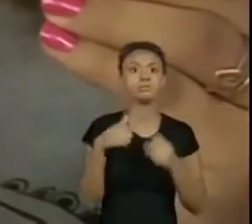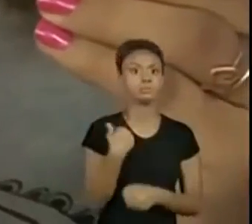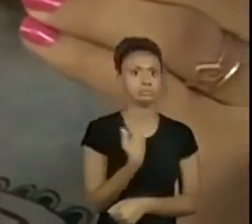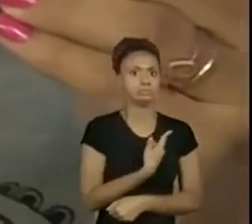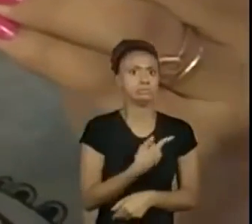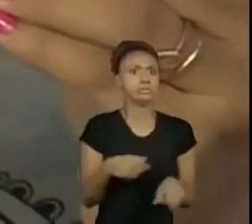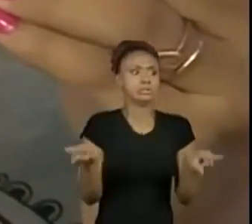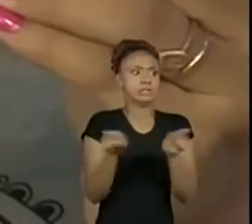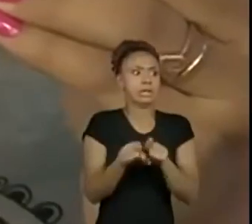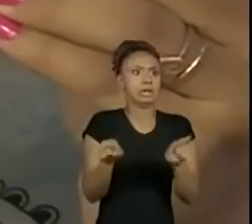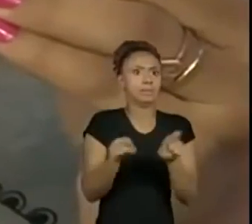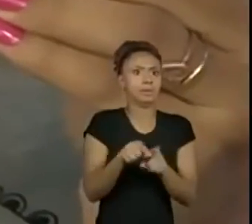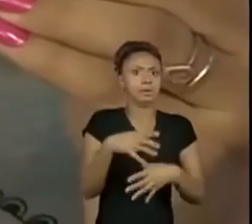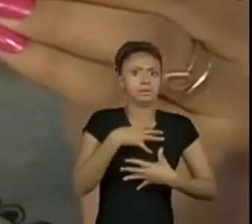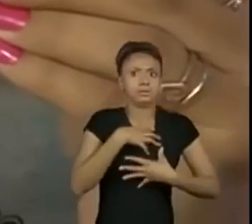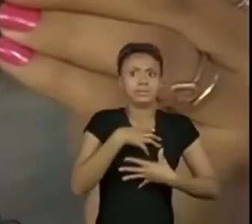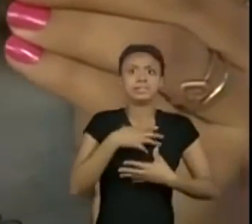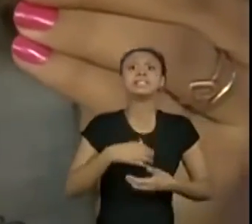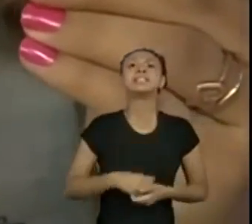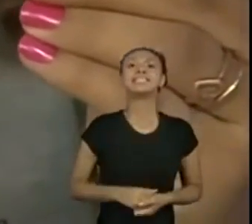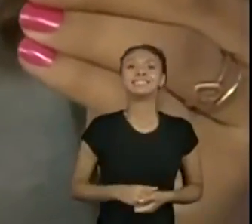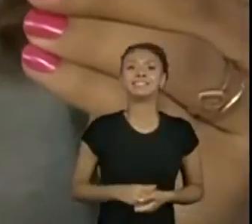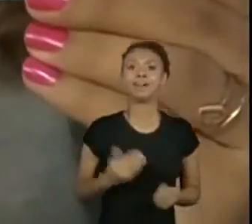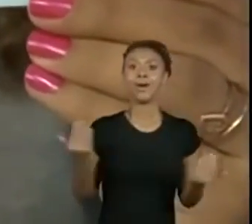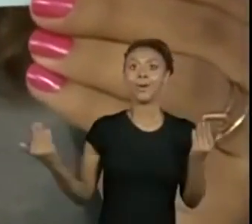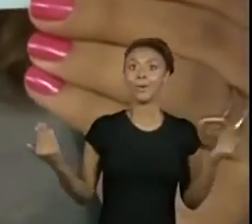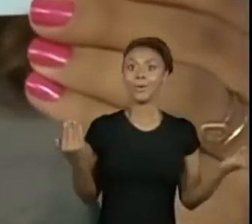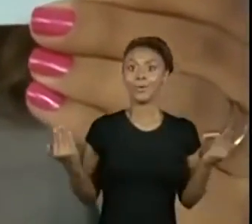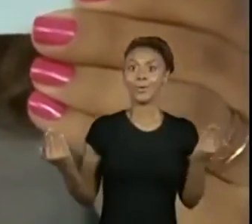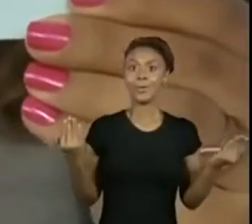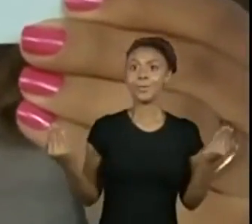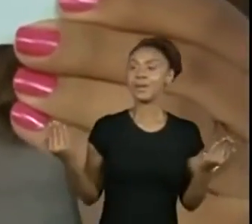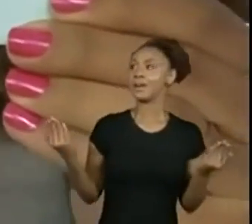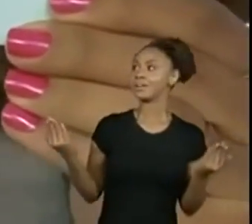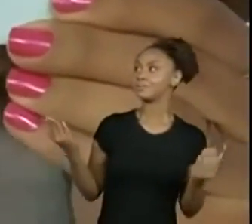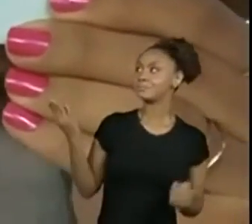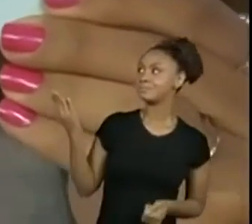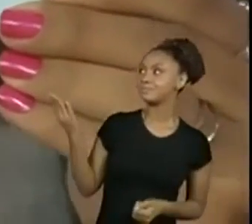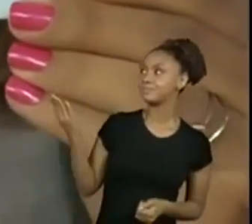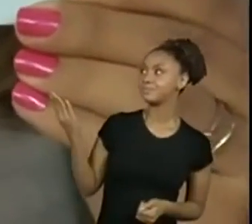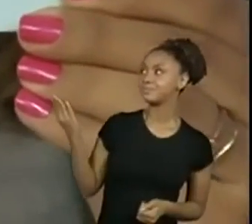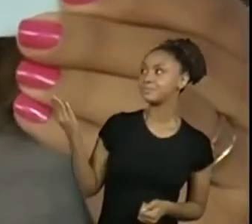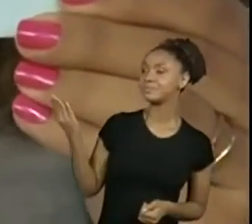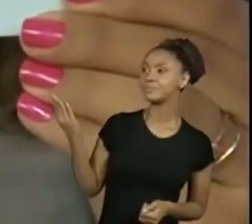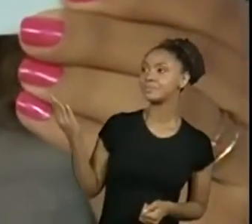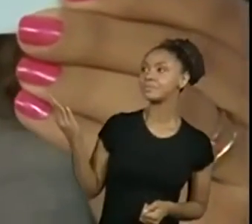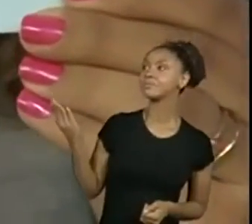também, olha só. Caríssimo, vamos não comparar? É? Vocês estão olhando aí esses preços aí de casa?